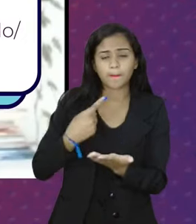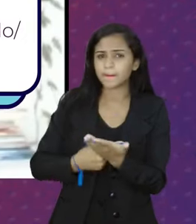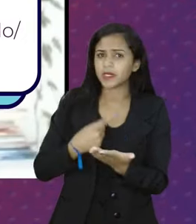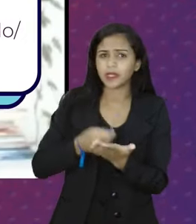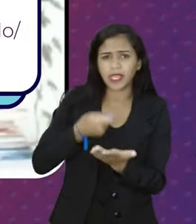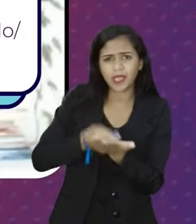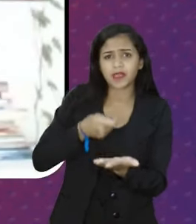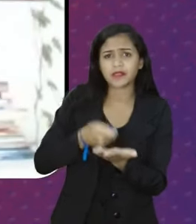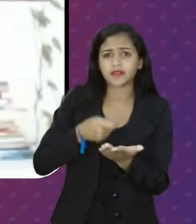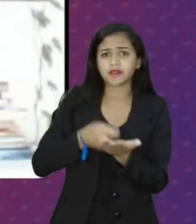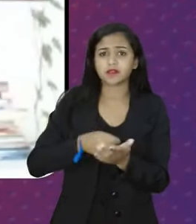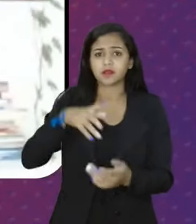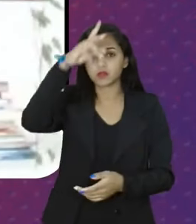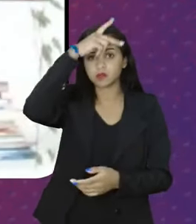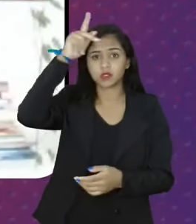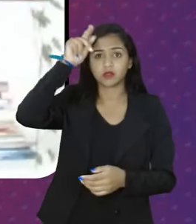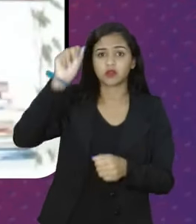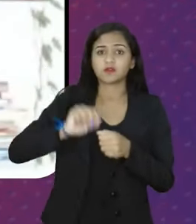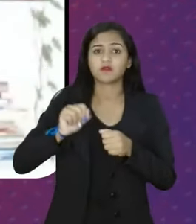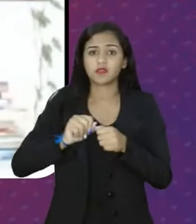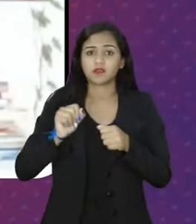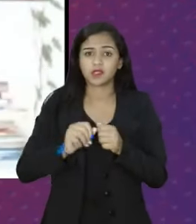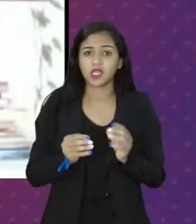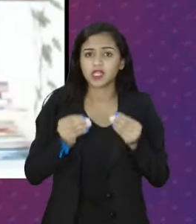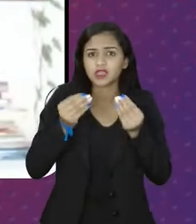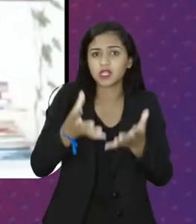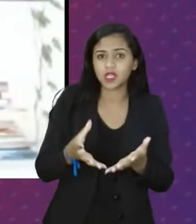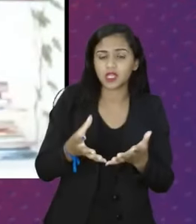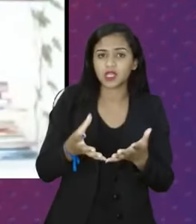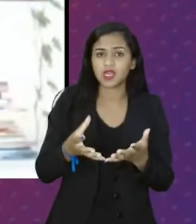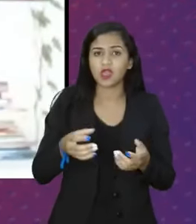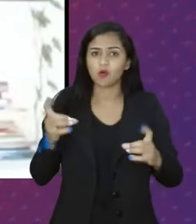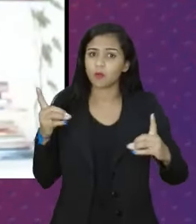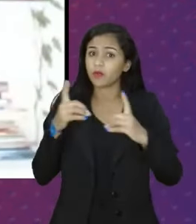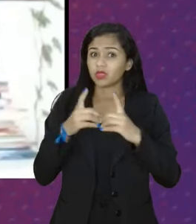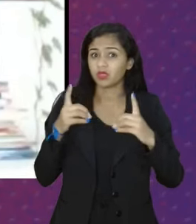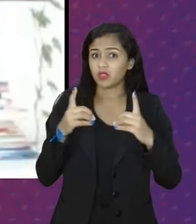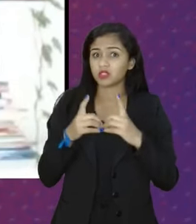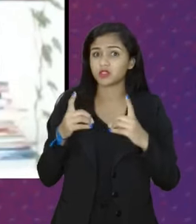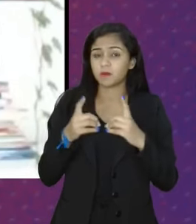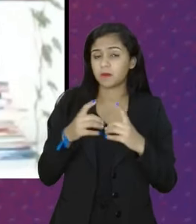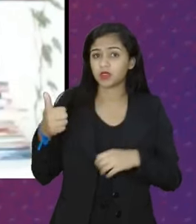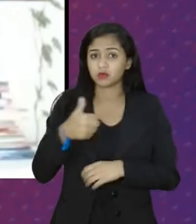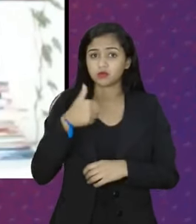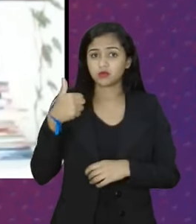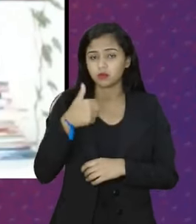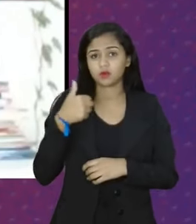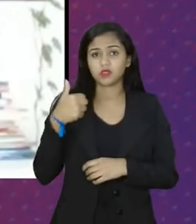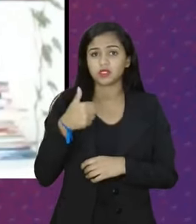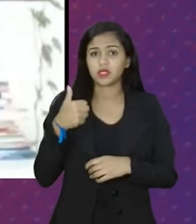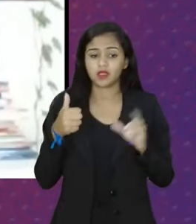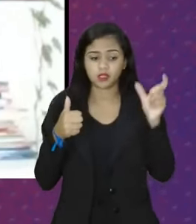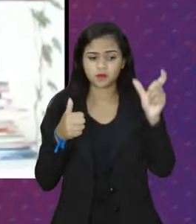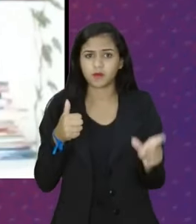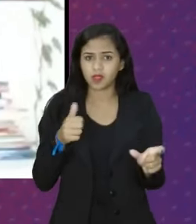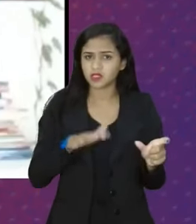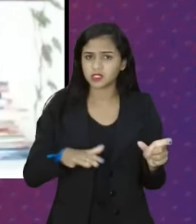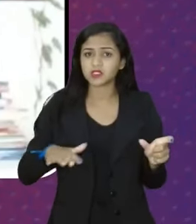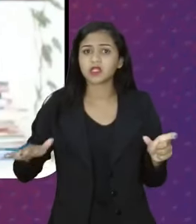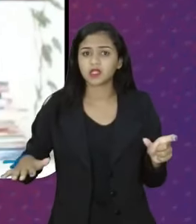de fazer e de dar condições de um atendimento de qualidade para essas